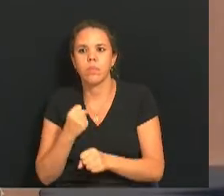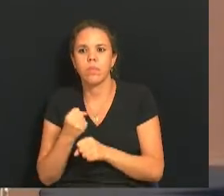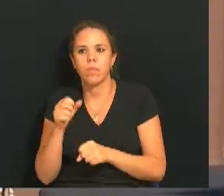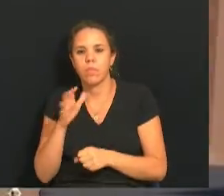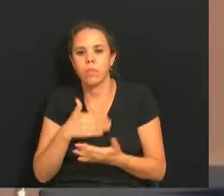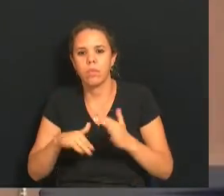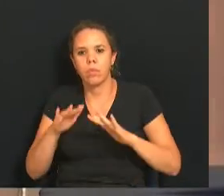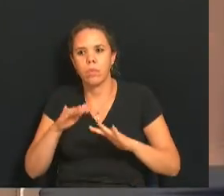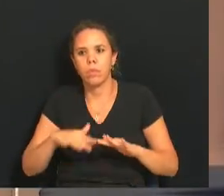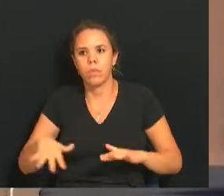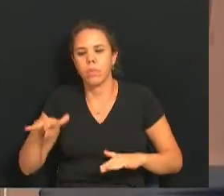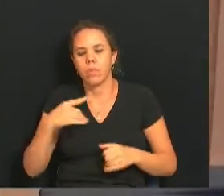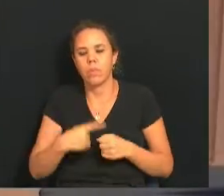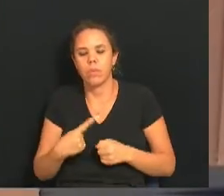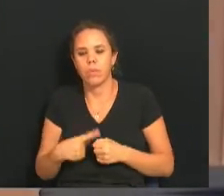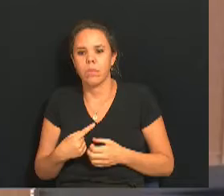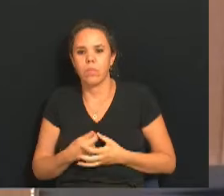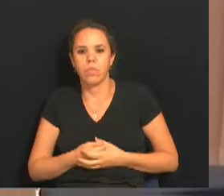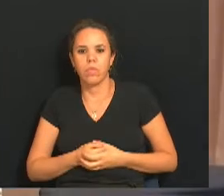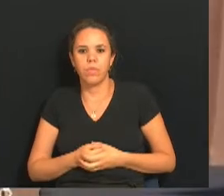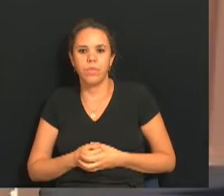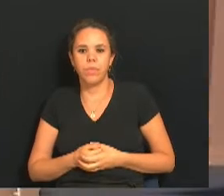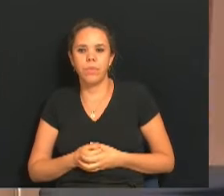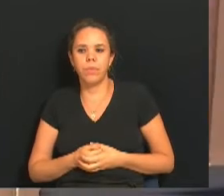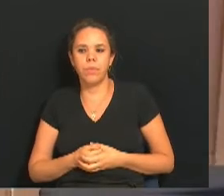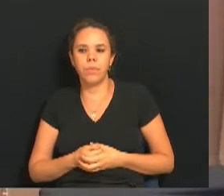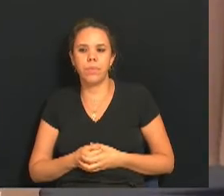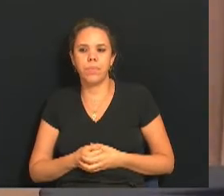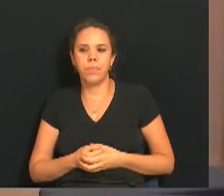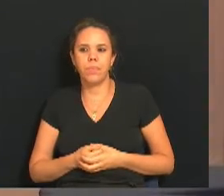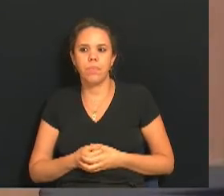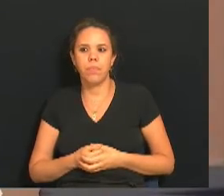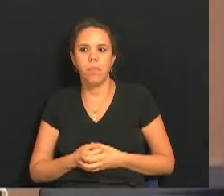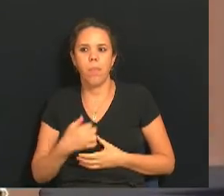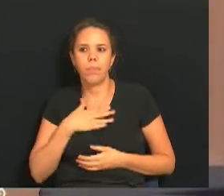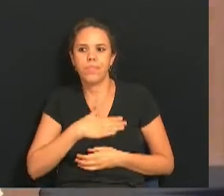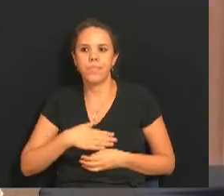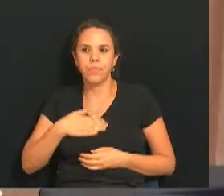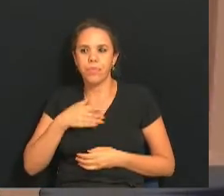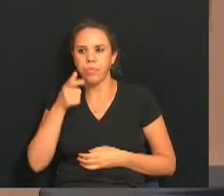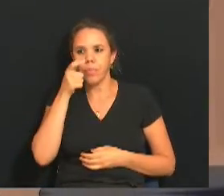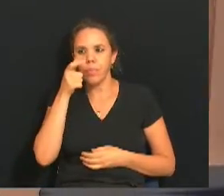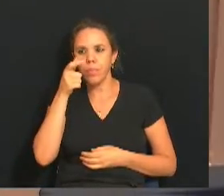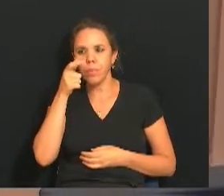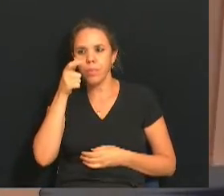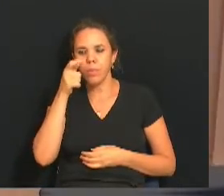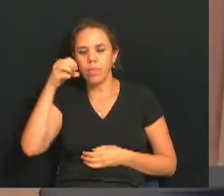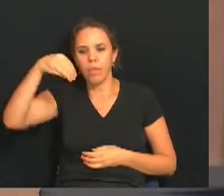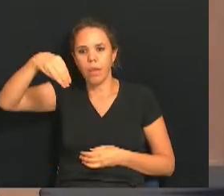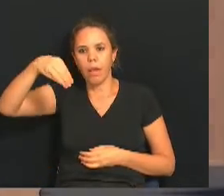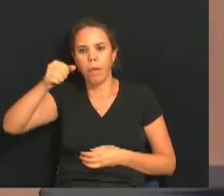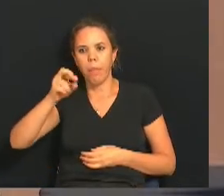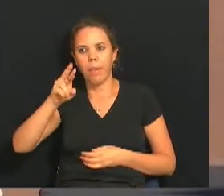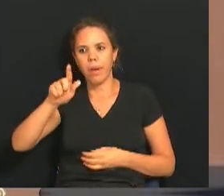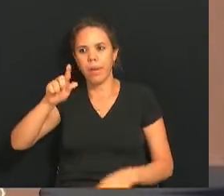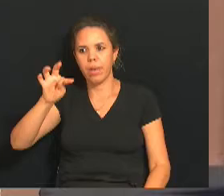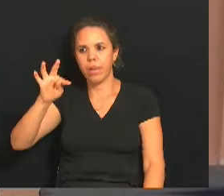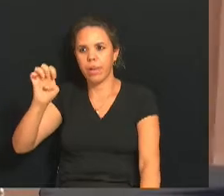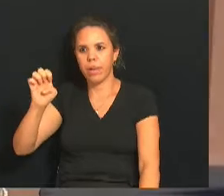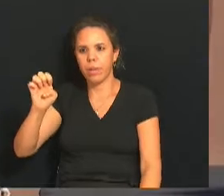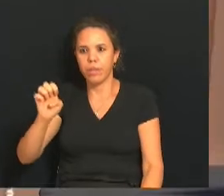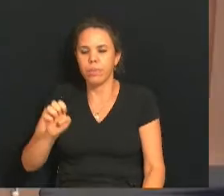escolas municipais de Campinas. Então, a gente gostaria de ouvir o Marigheti, estaria um tempo aí de